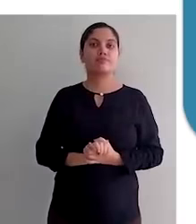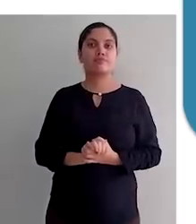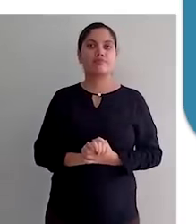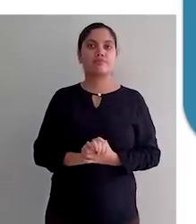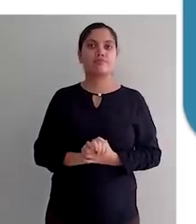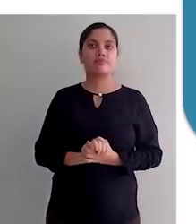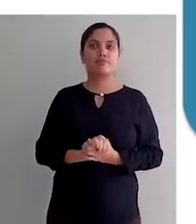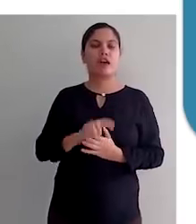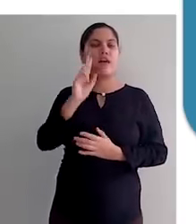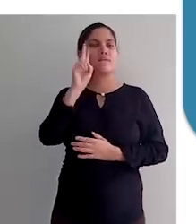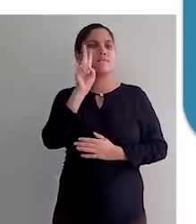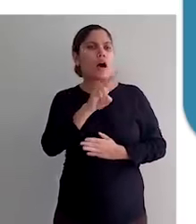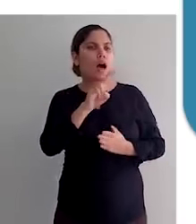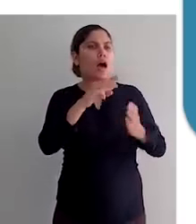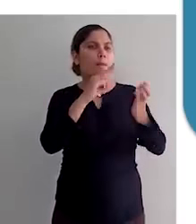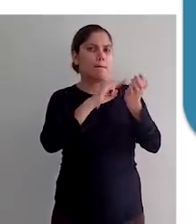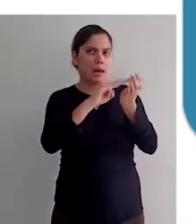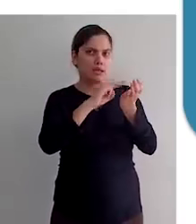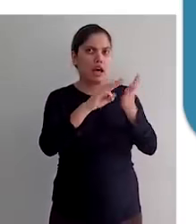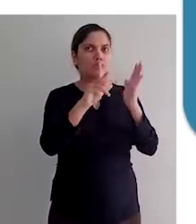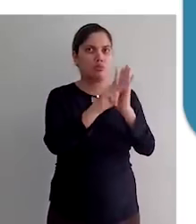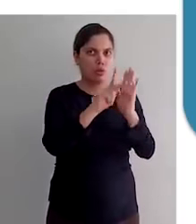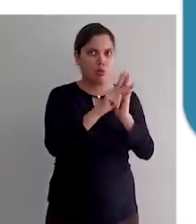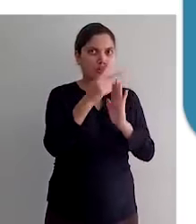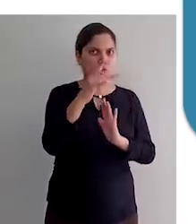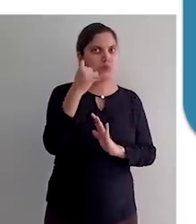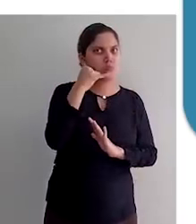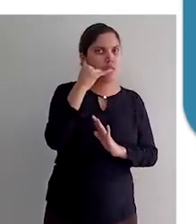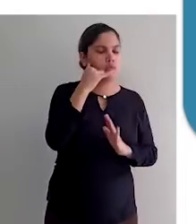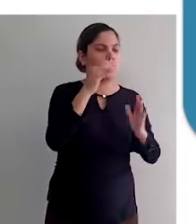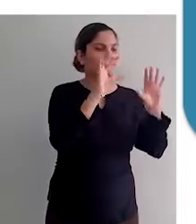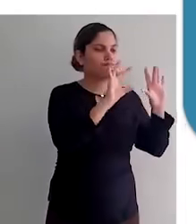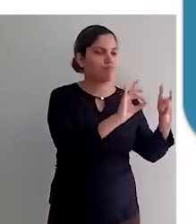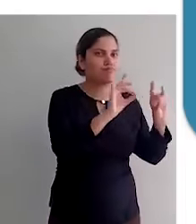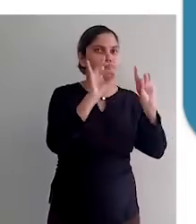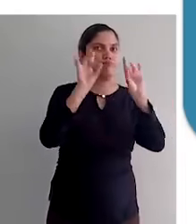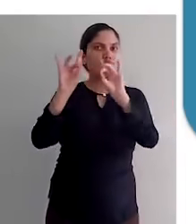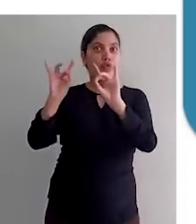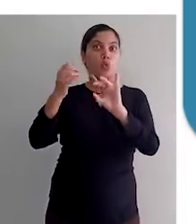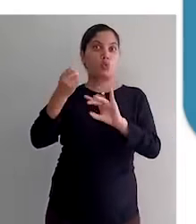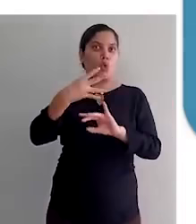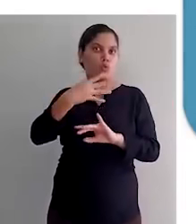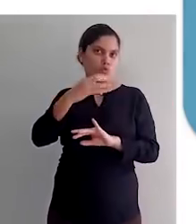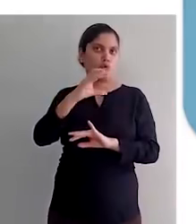Verifique a caixa de mensagens do seu celular e digite um novo código.